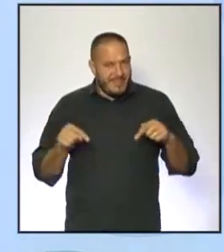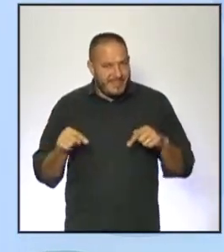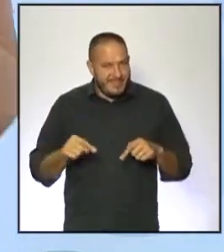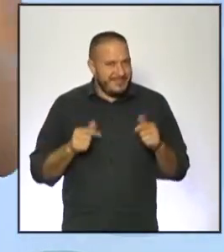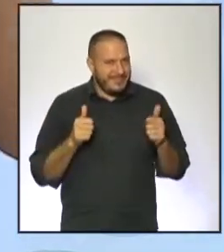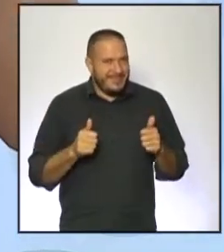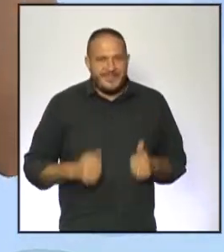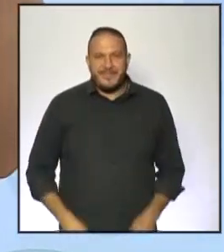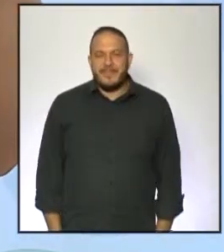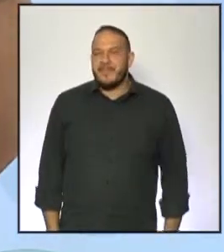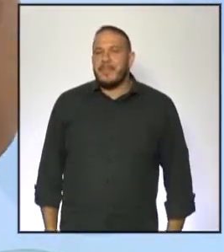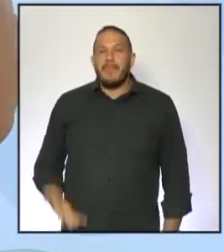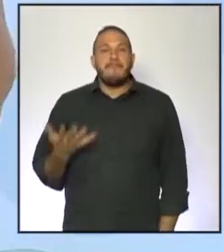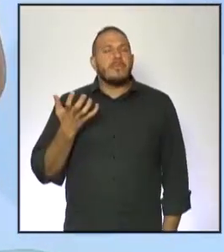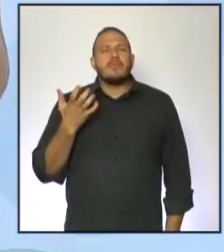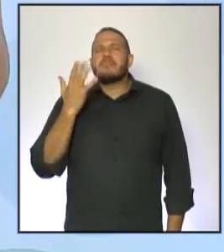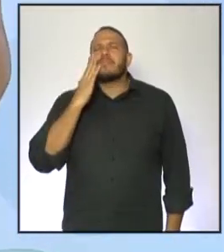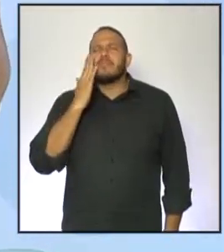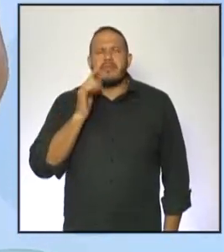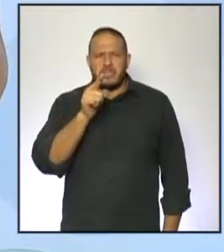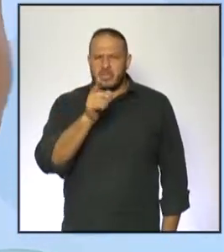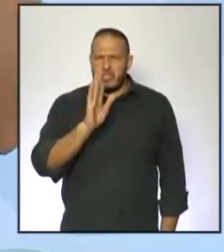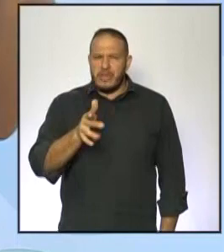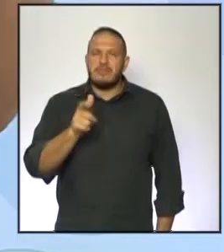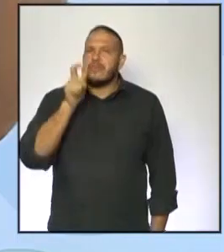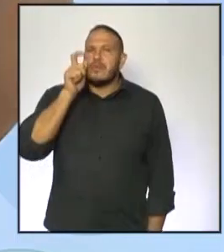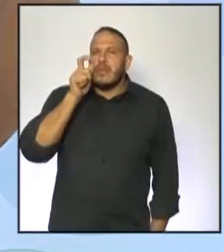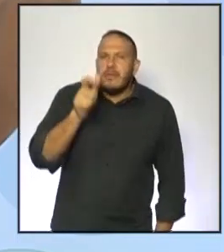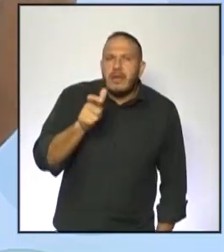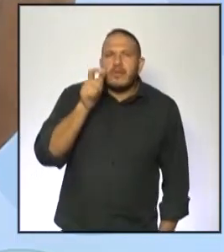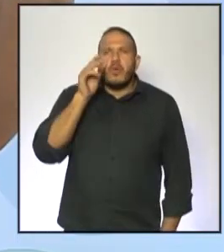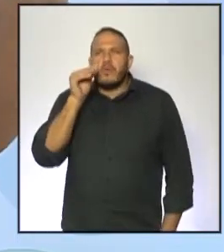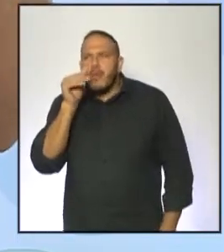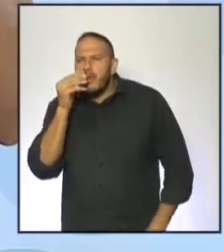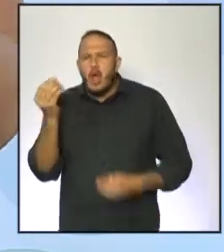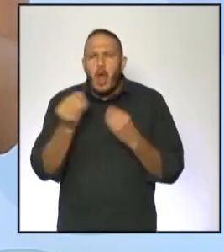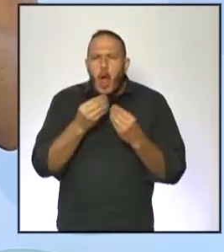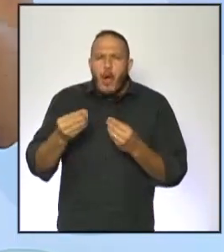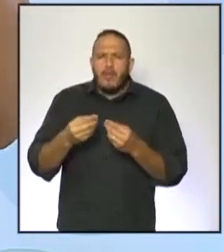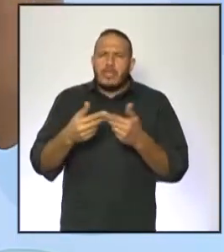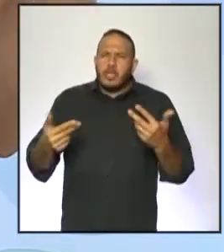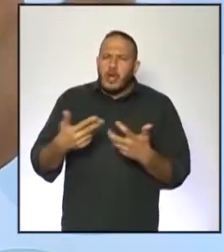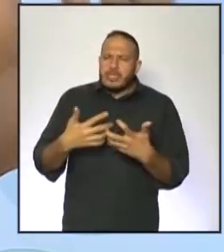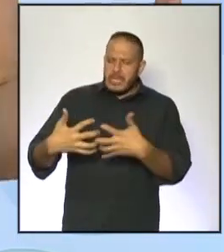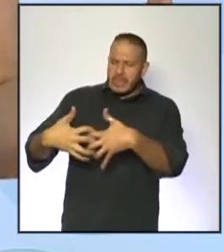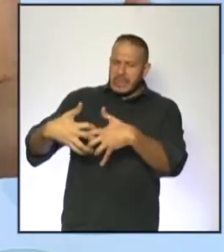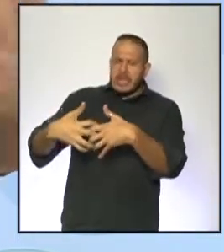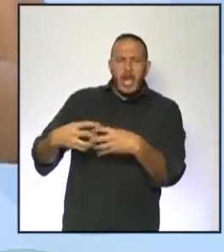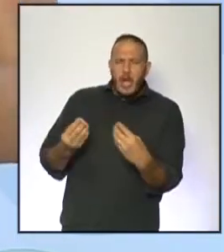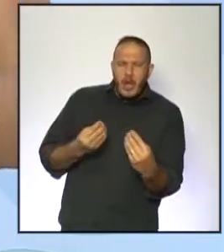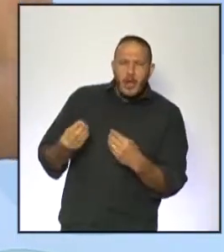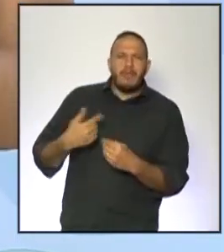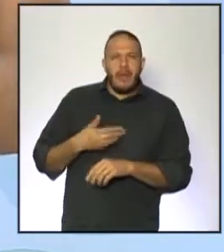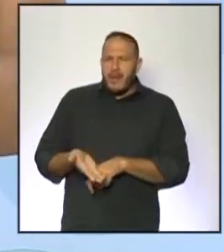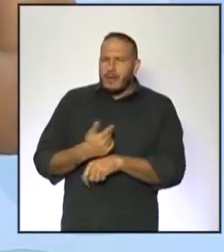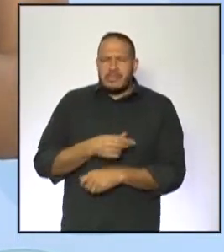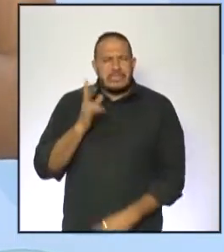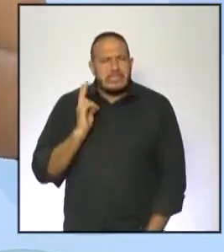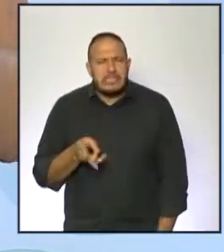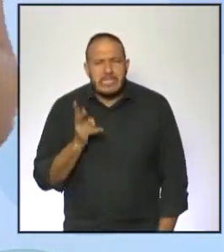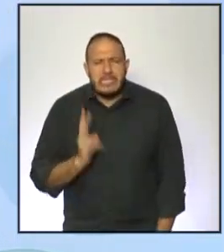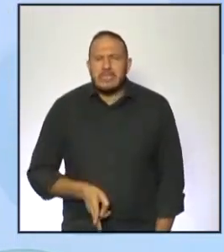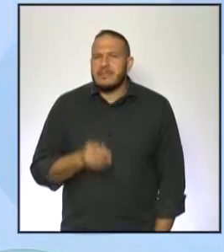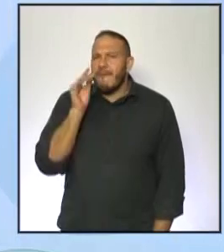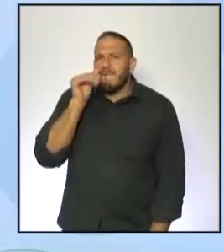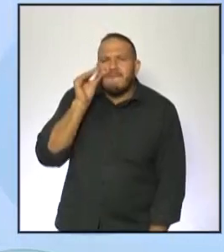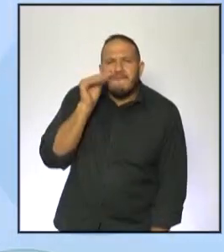saber se vocês já tiveram curiosidade de saber como as coisas funcionam. Eu já tive muita. Desde pequena,